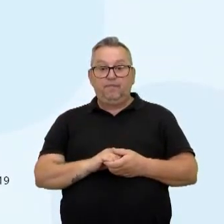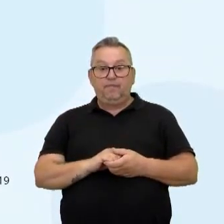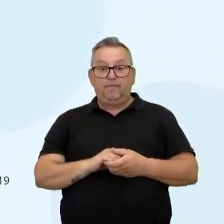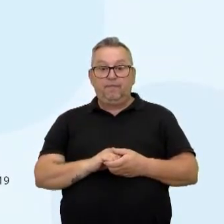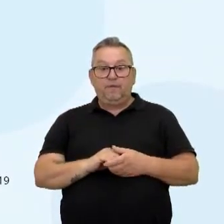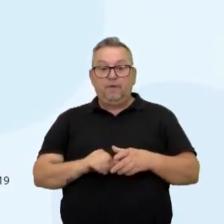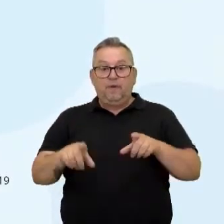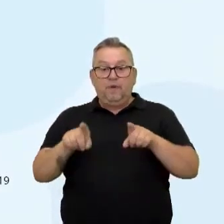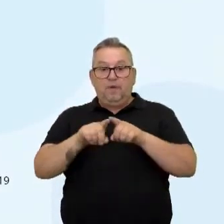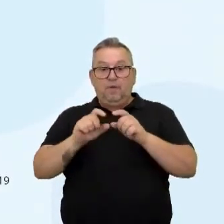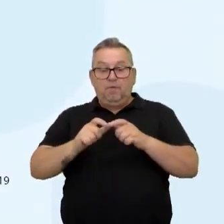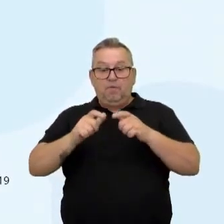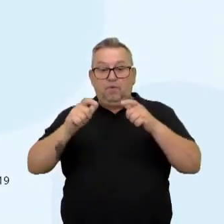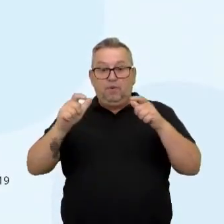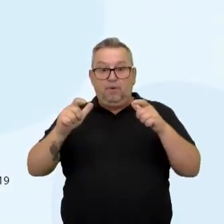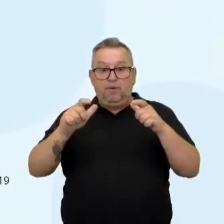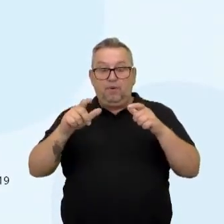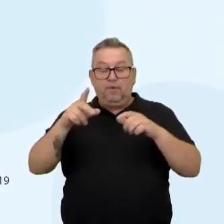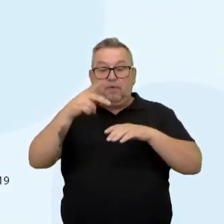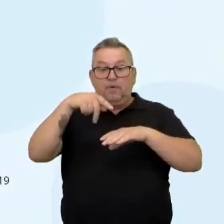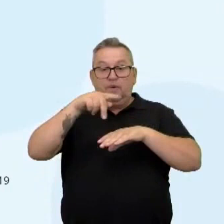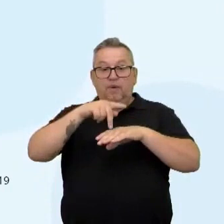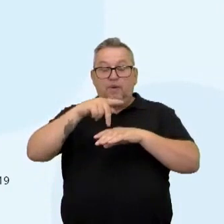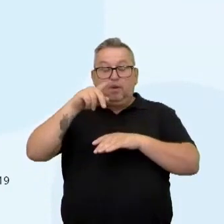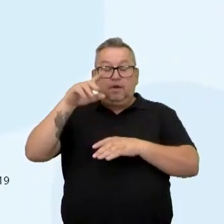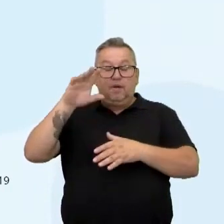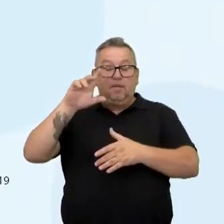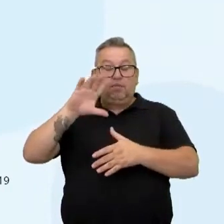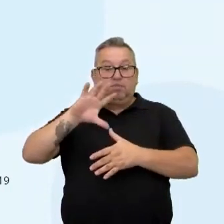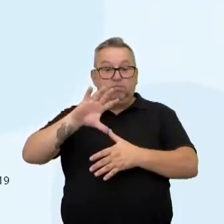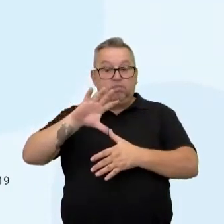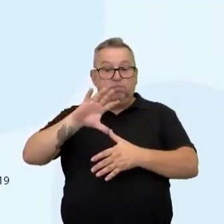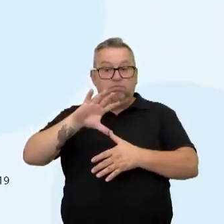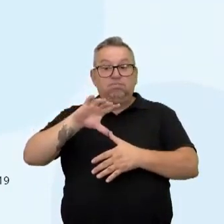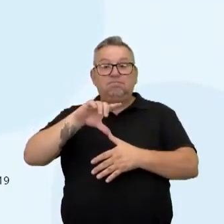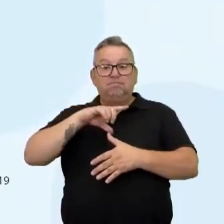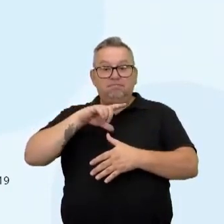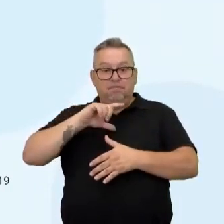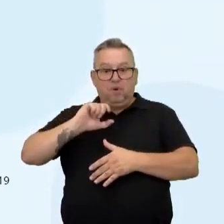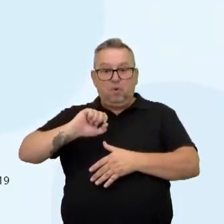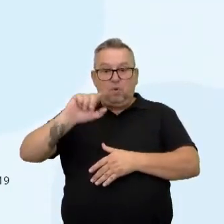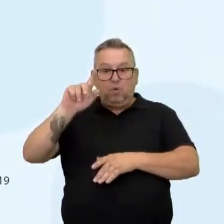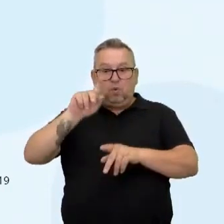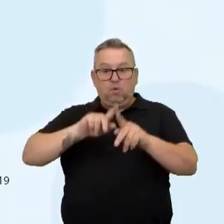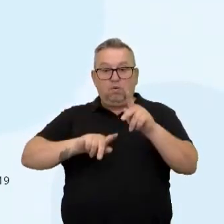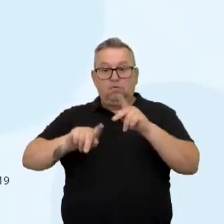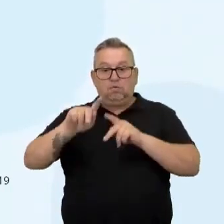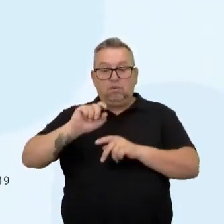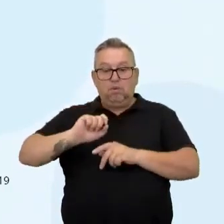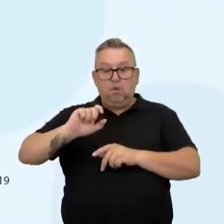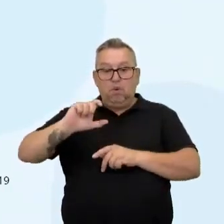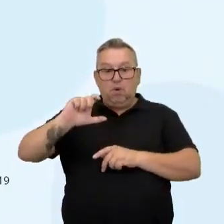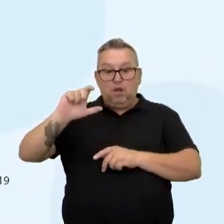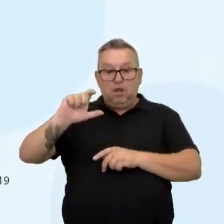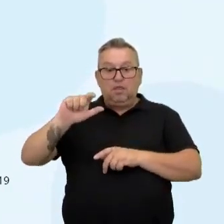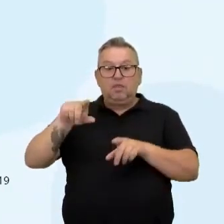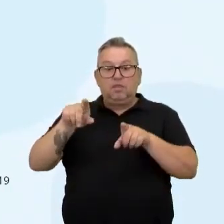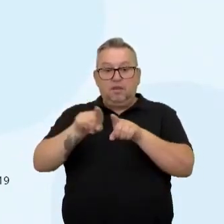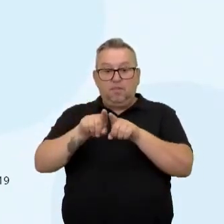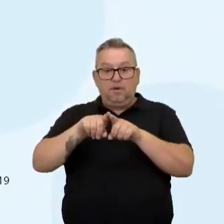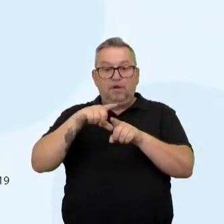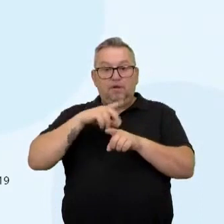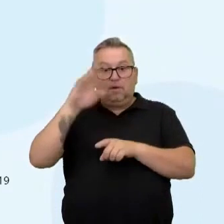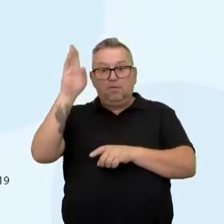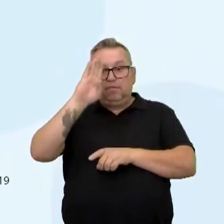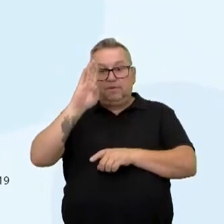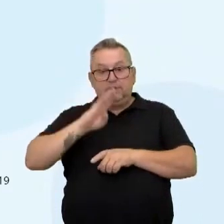E boa parte dos países do continente americano tem esse crescimento da população anual nessa faixa que está o Brasil,